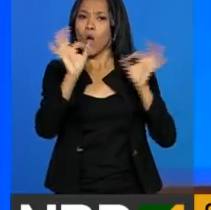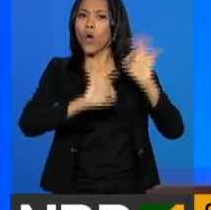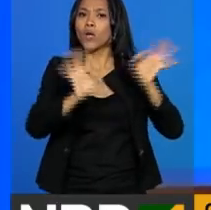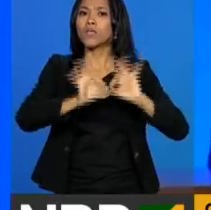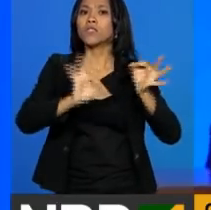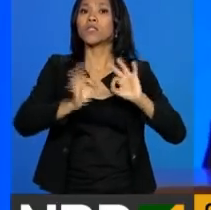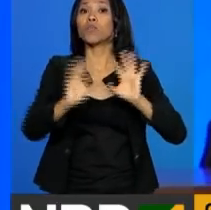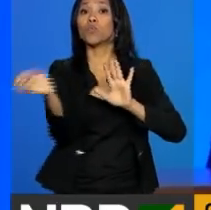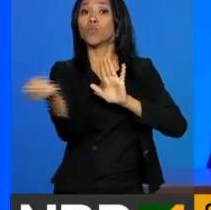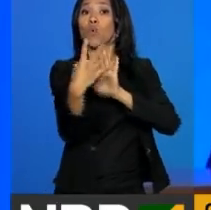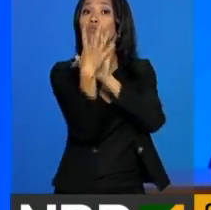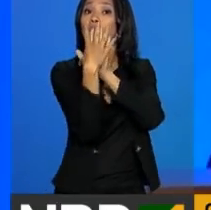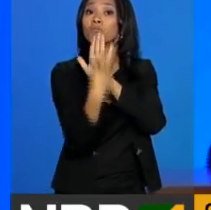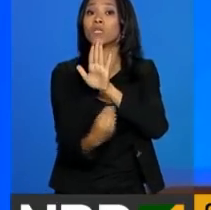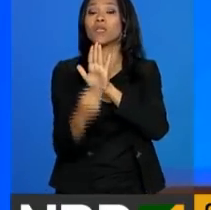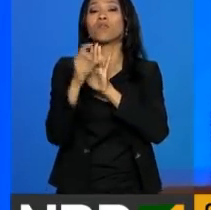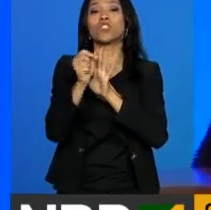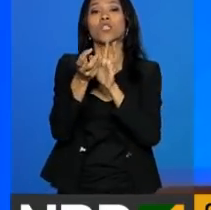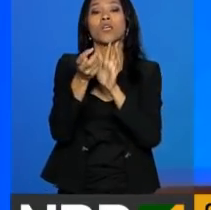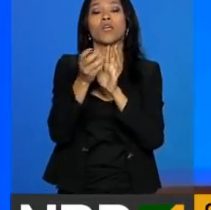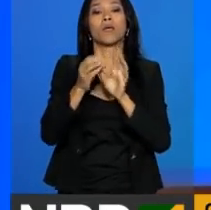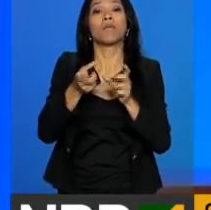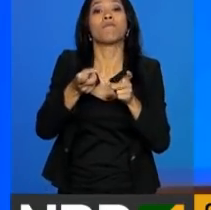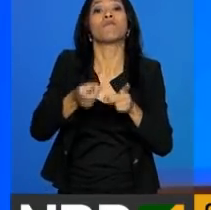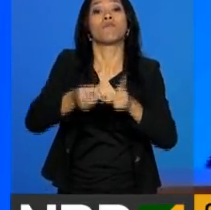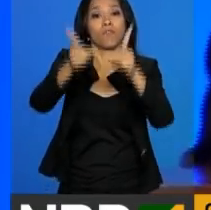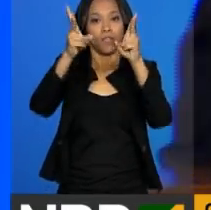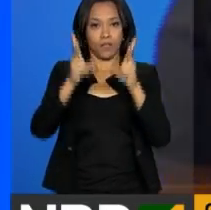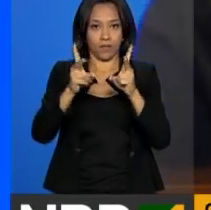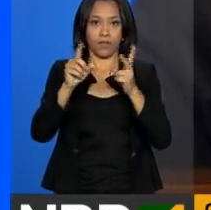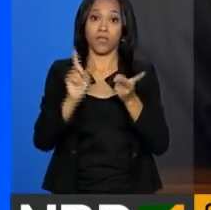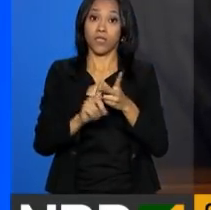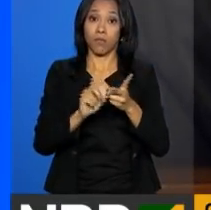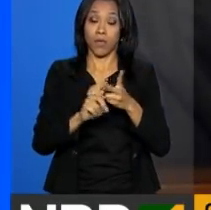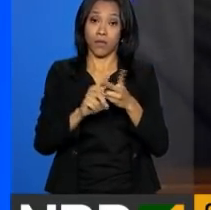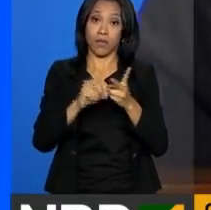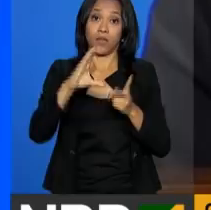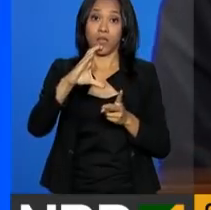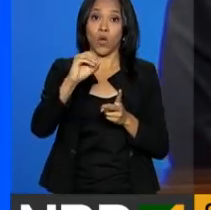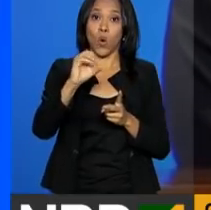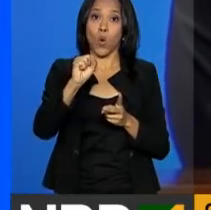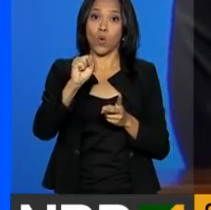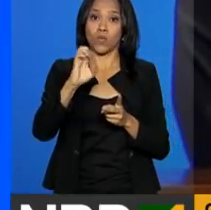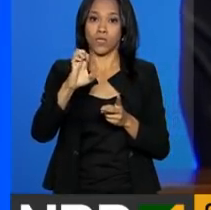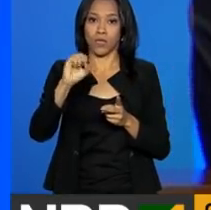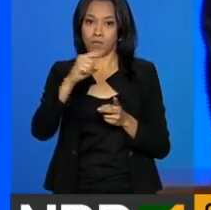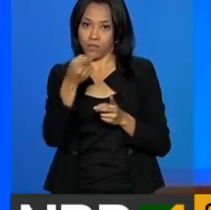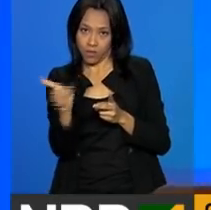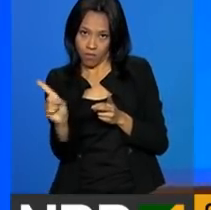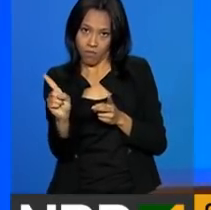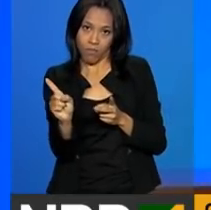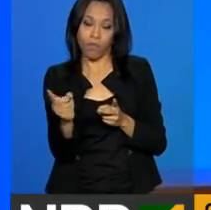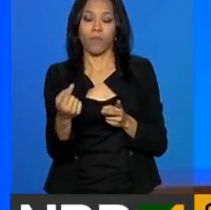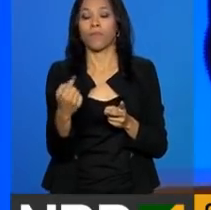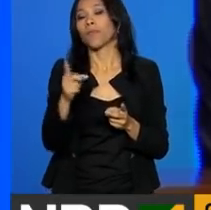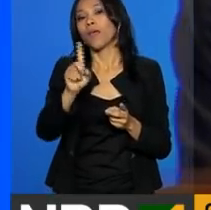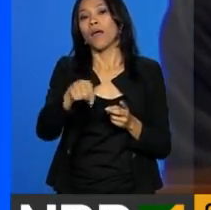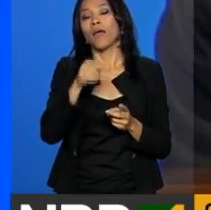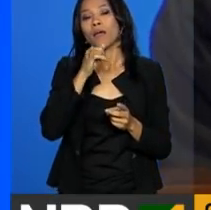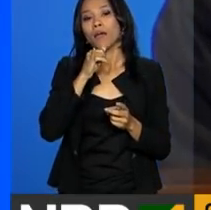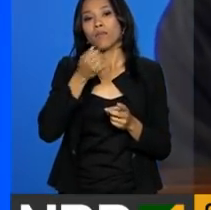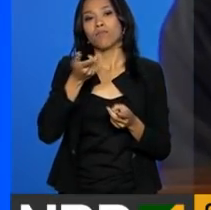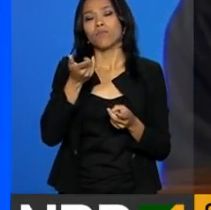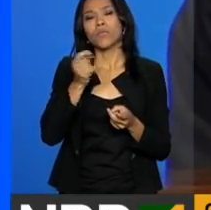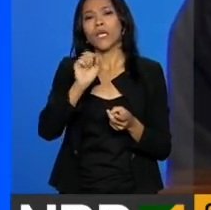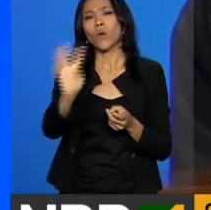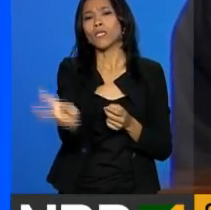e privatizações e aqui eu quero dizer aos prezados alunos ea todos o fenômeno administrativa do